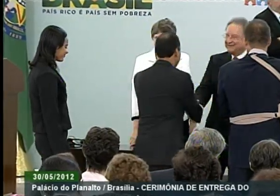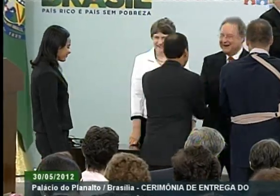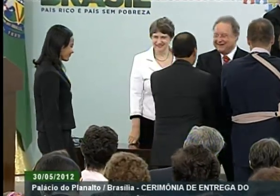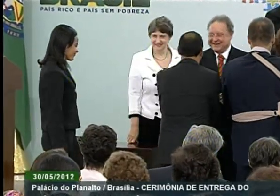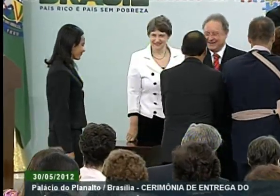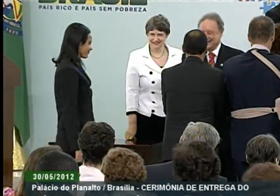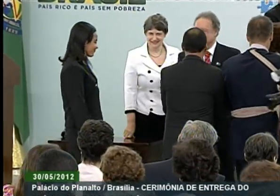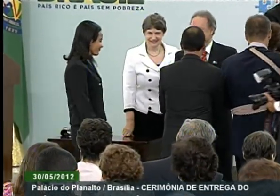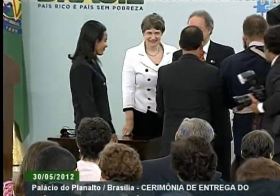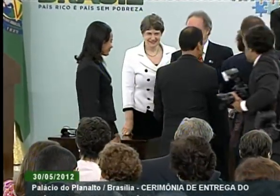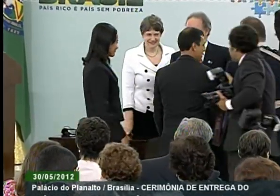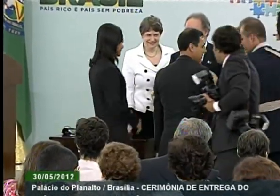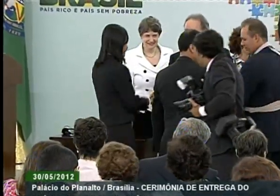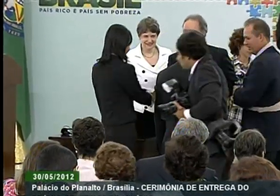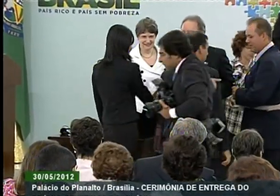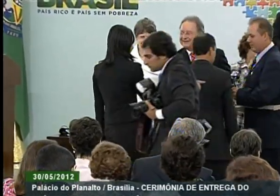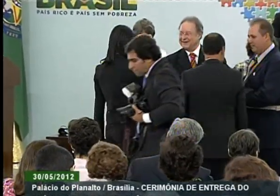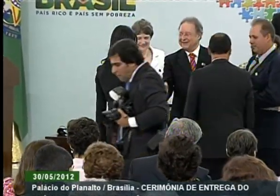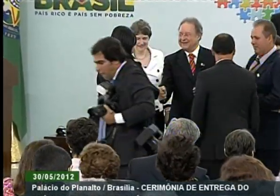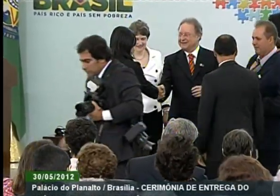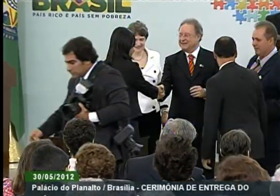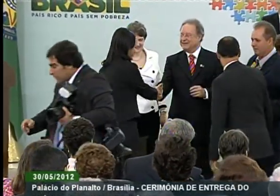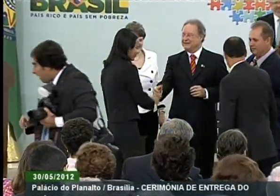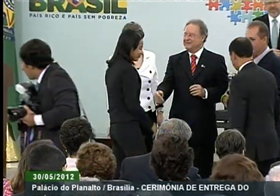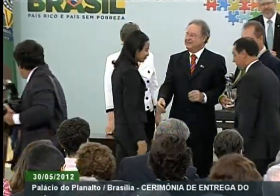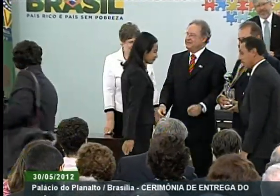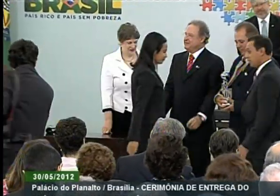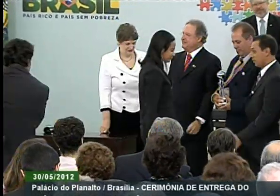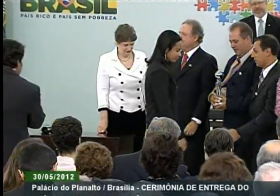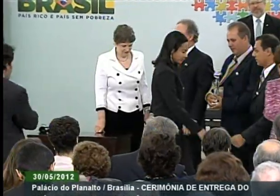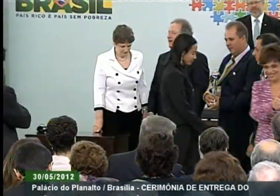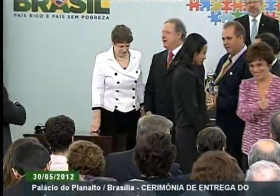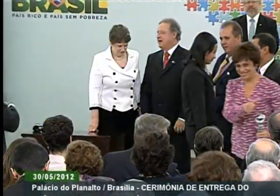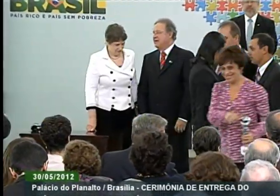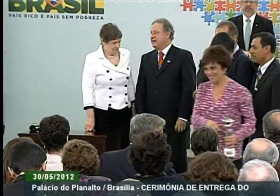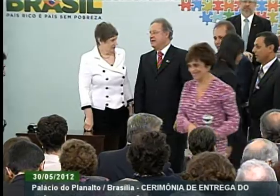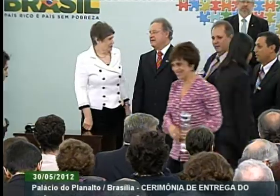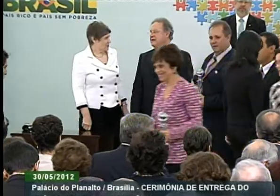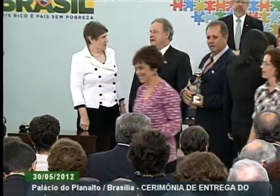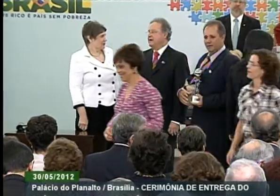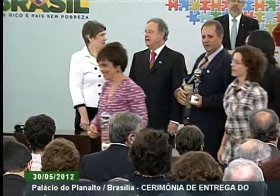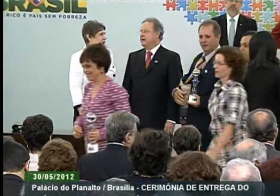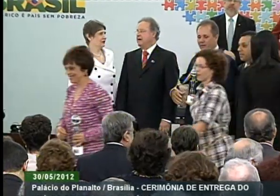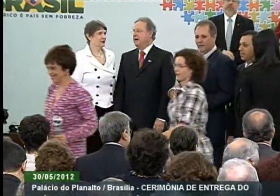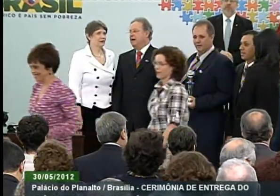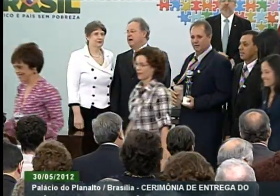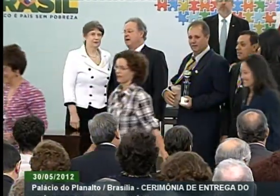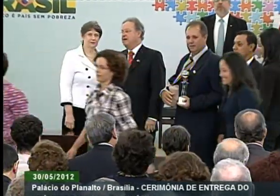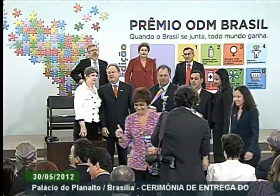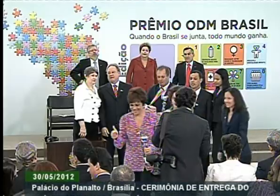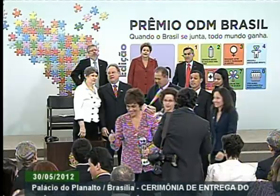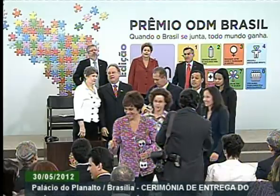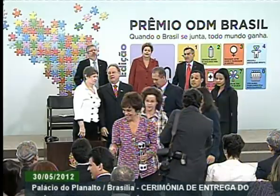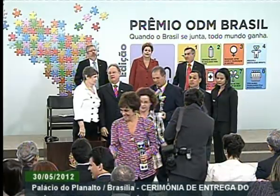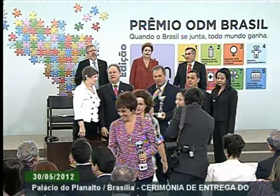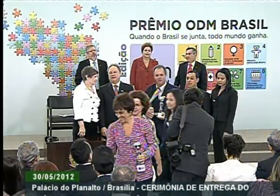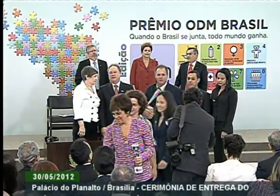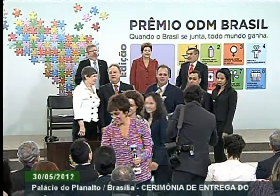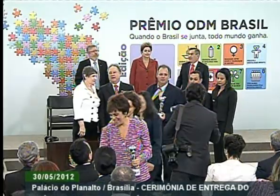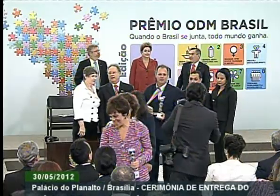nesse momento prefeituras contempladas com o prêmio objetivo de desenvolvimento do milênio